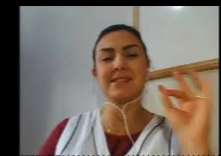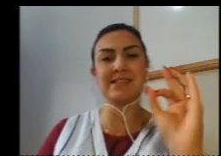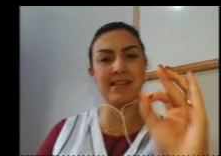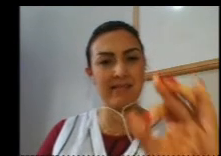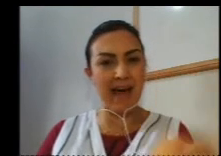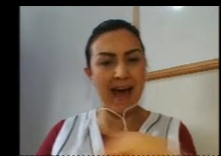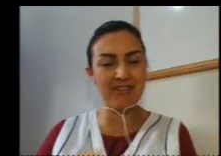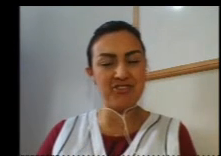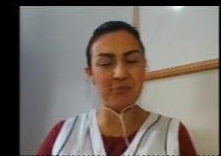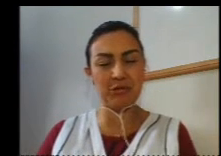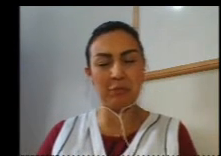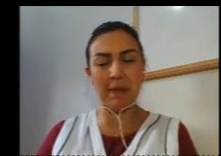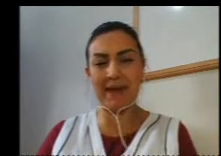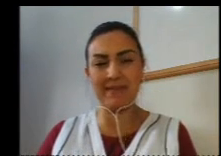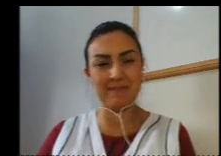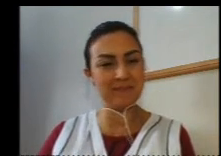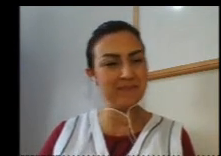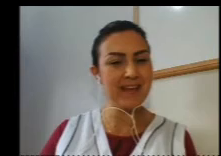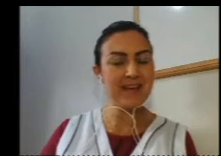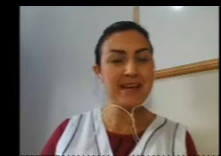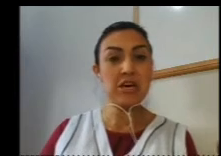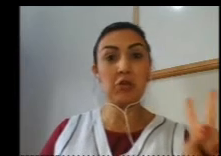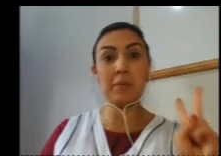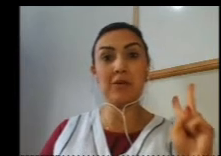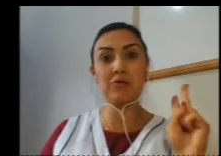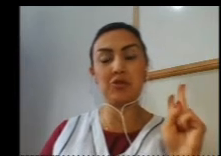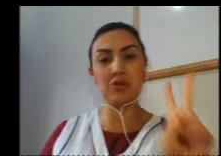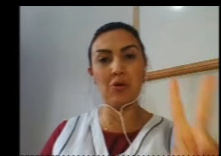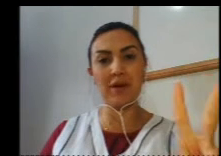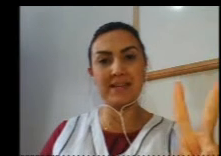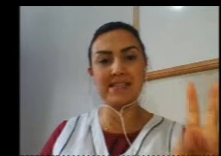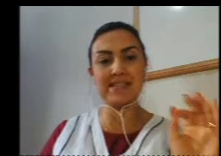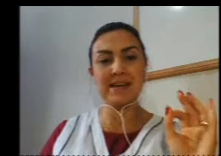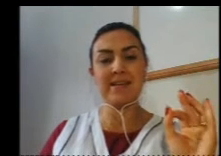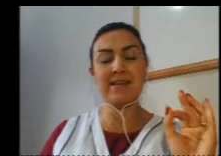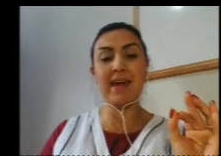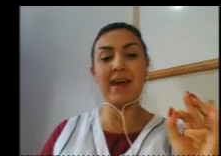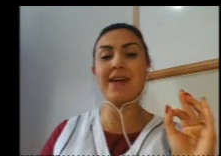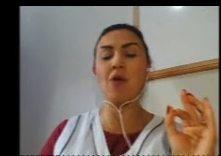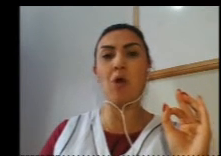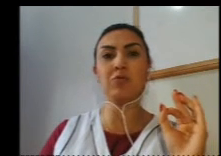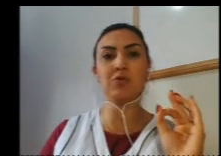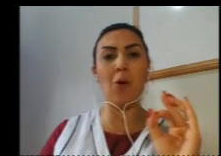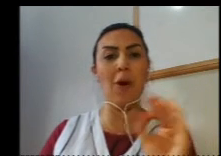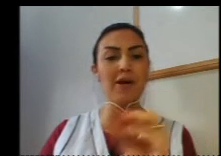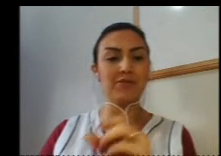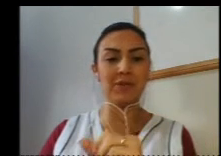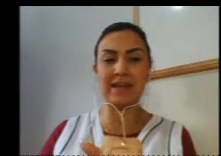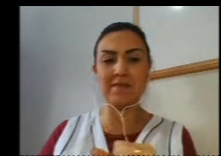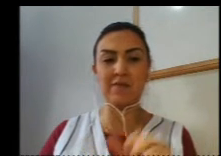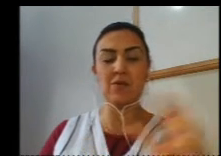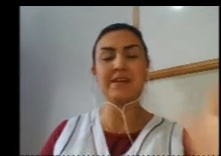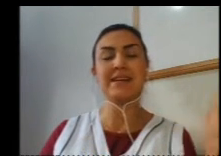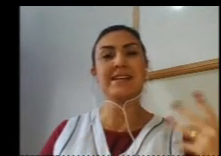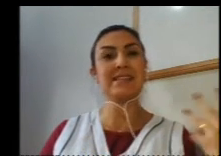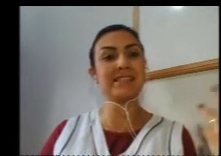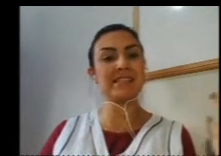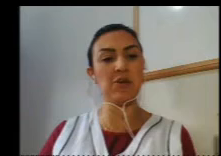da Cidade. Muito bem. Número 2. Quem é o autor do